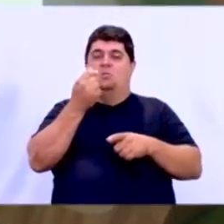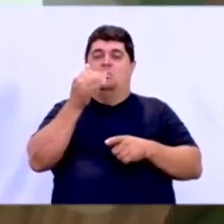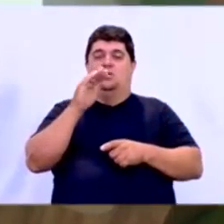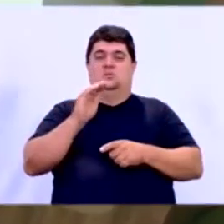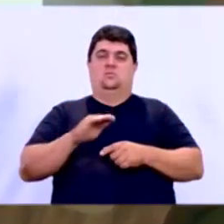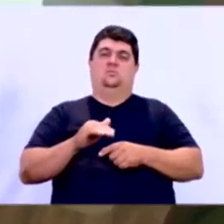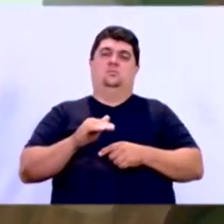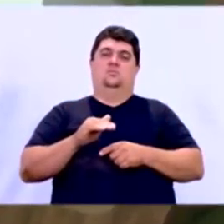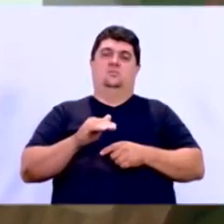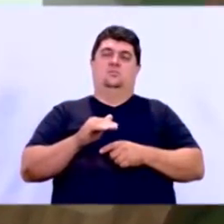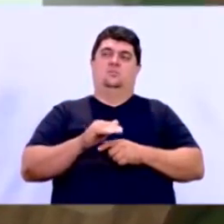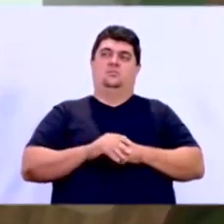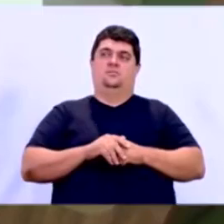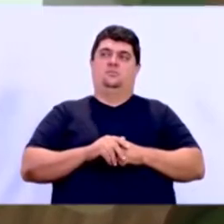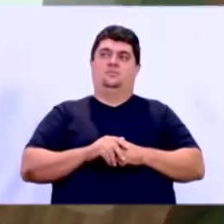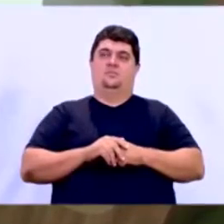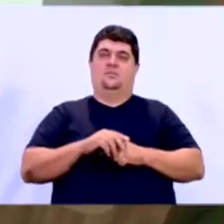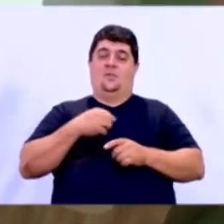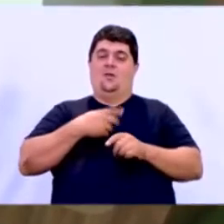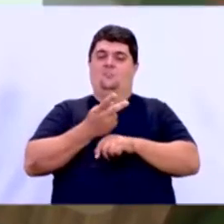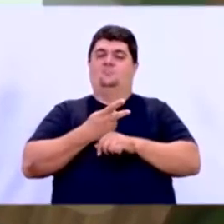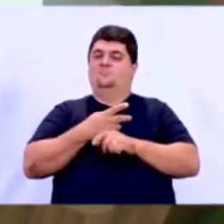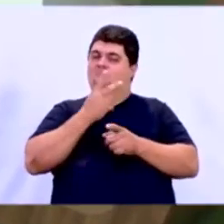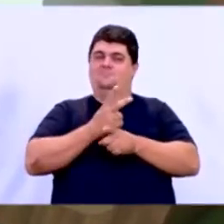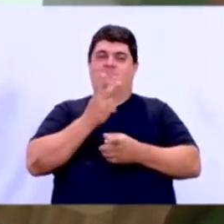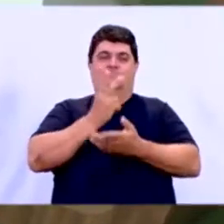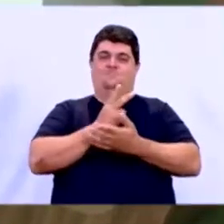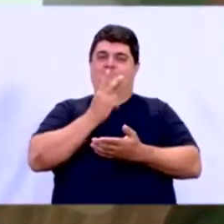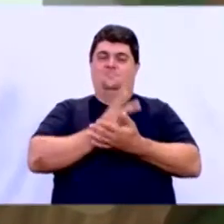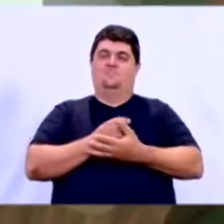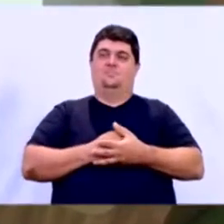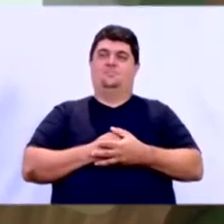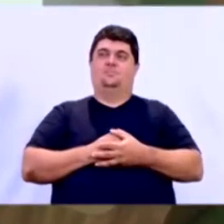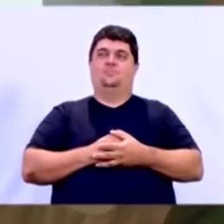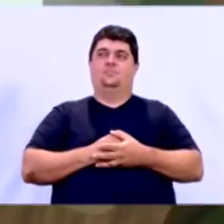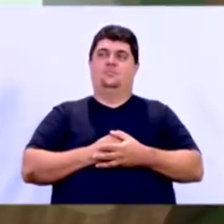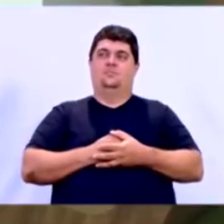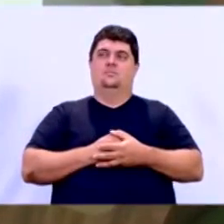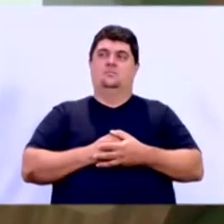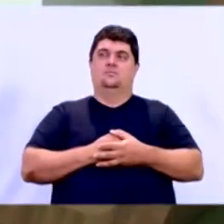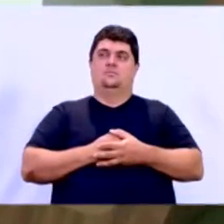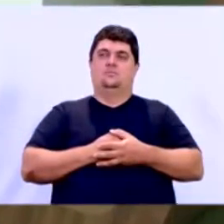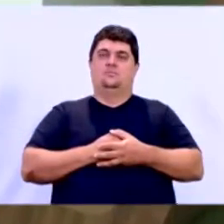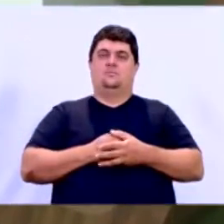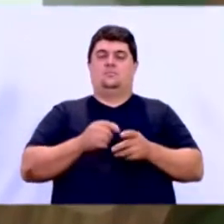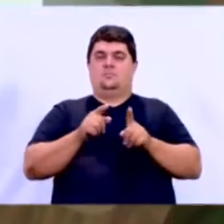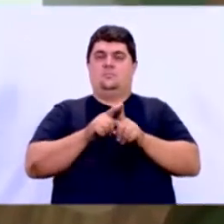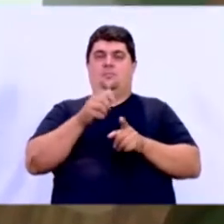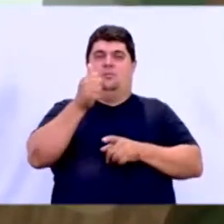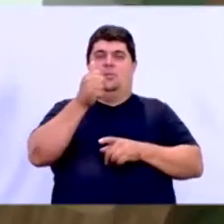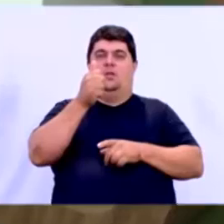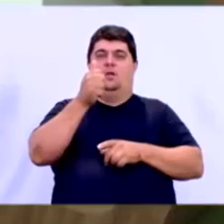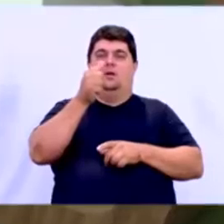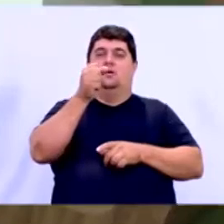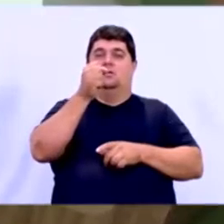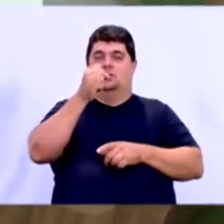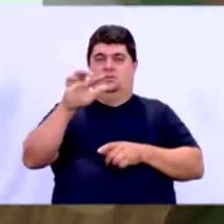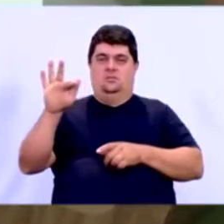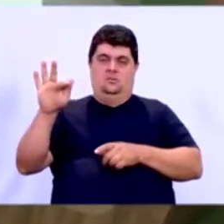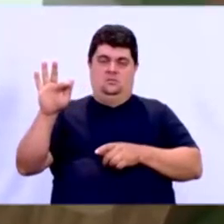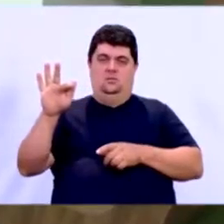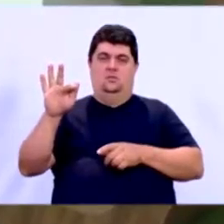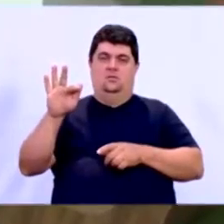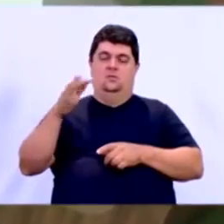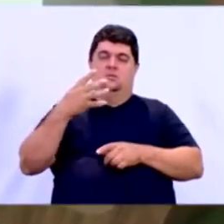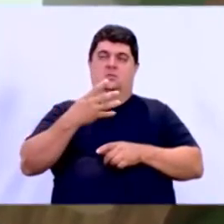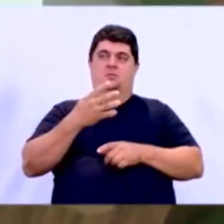acessível. Isso é que eu busco, gente. É ótimo. Também temos aqui de São Francisco, do Guaporé, questão